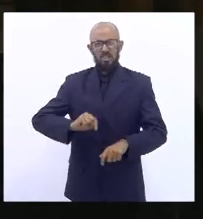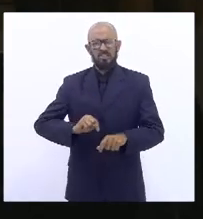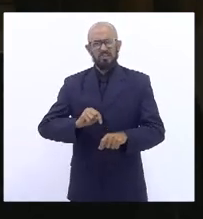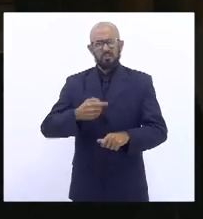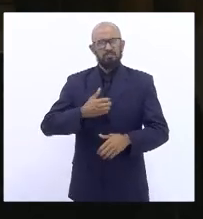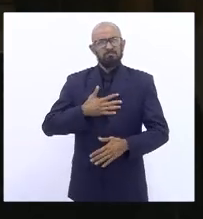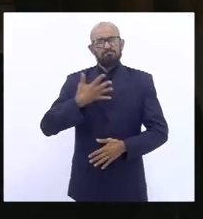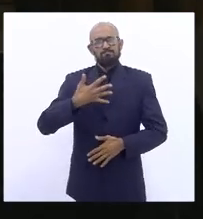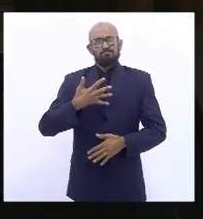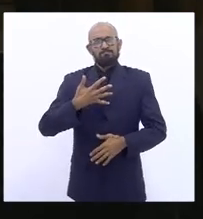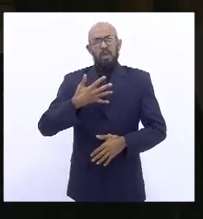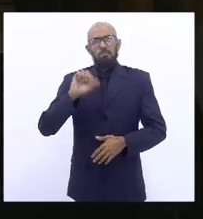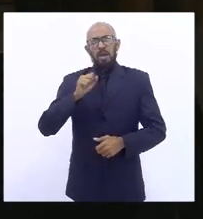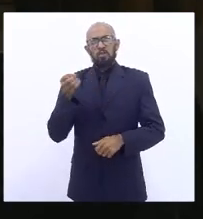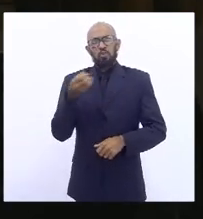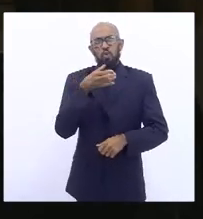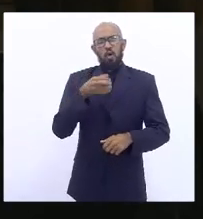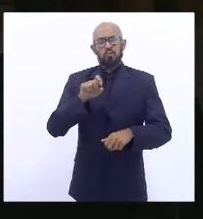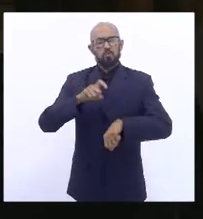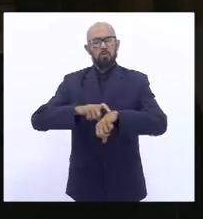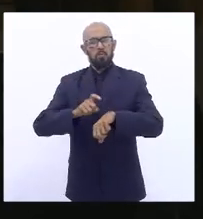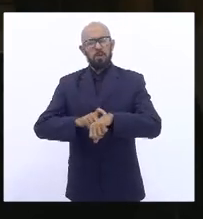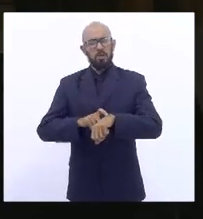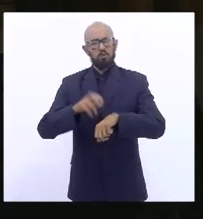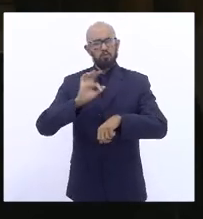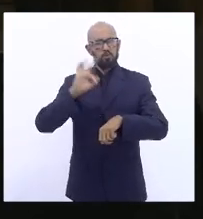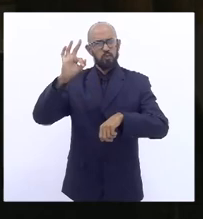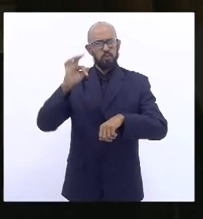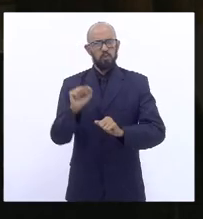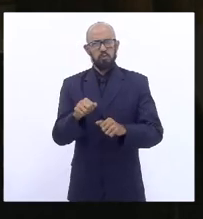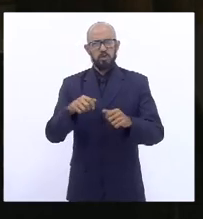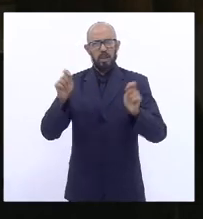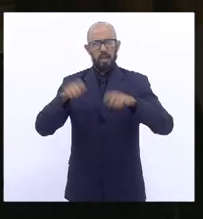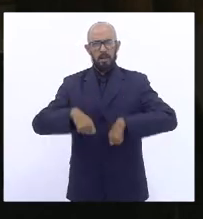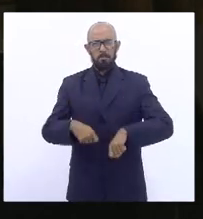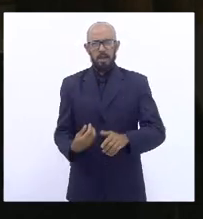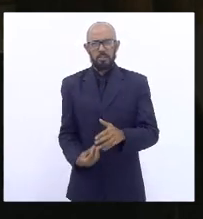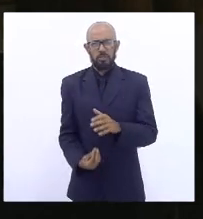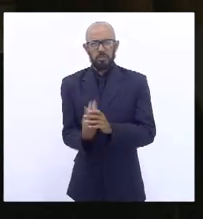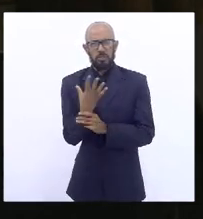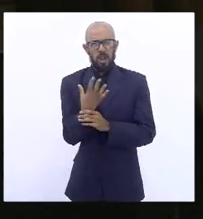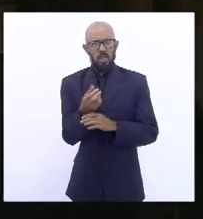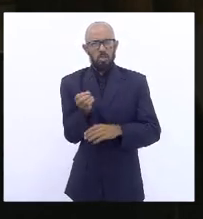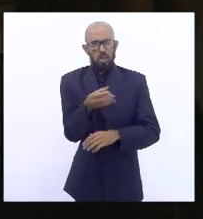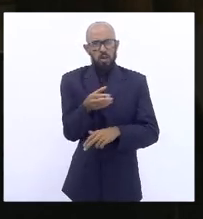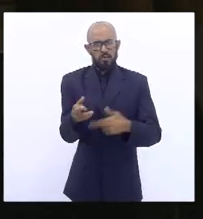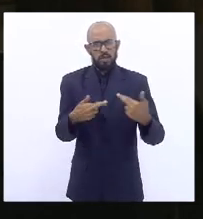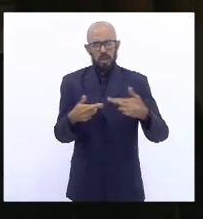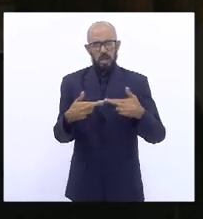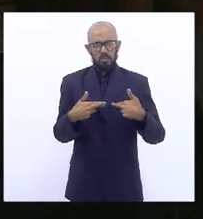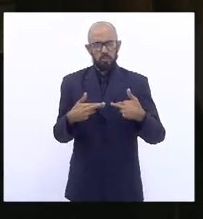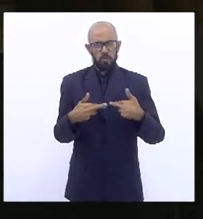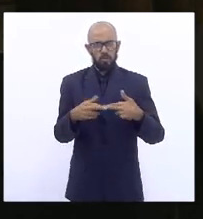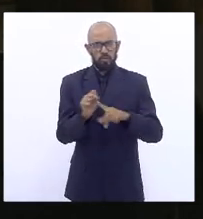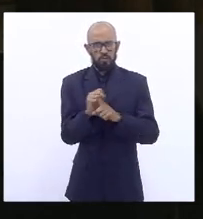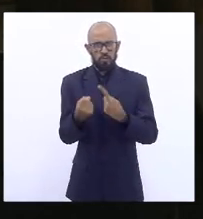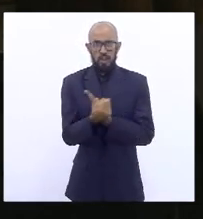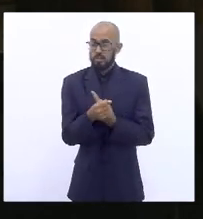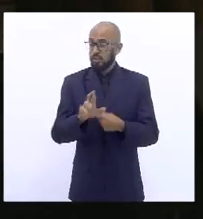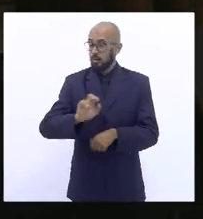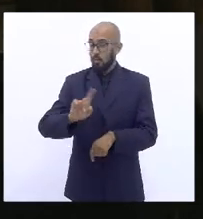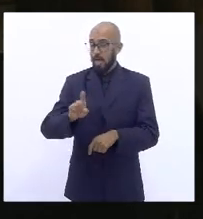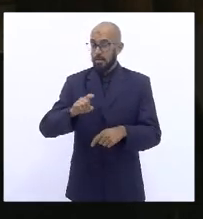humanidade para novos tempos e que seja capaz de produzir novas relações sociais baseadas não na disputa,